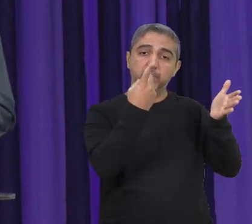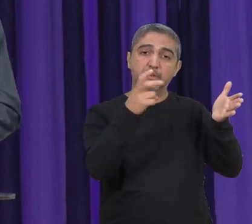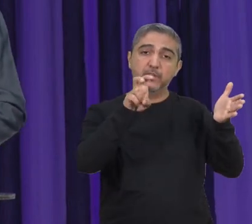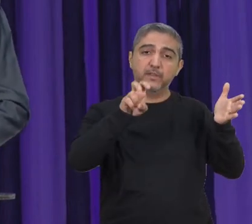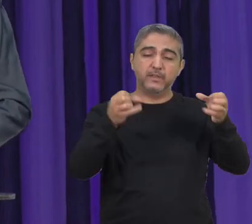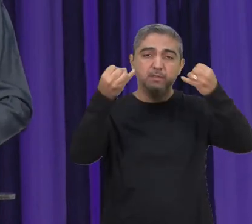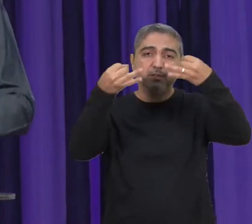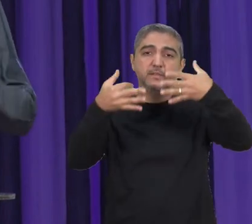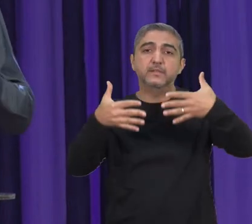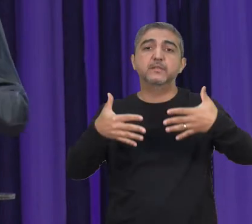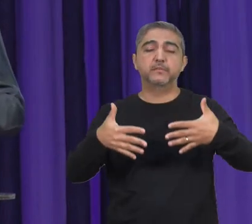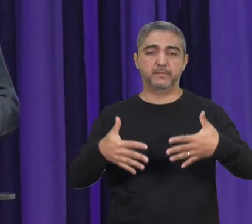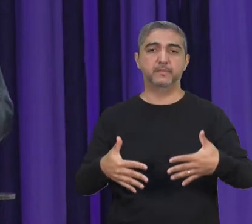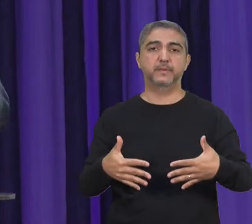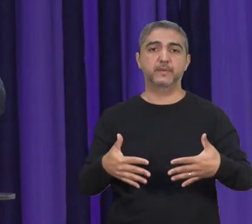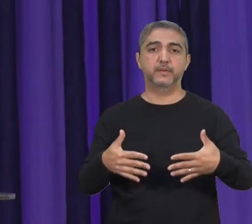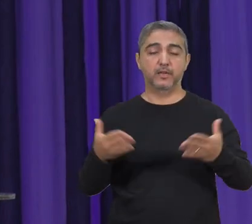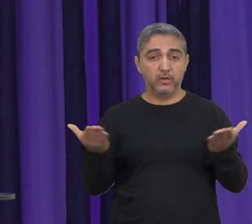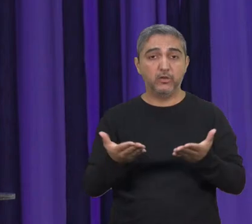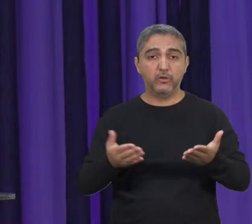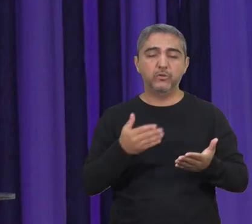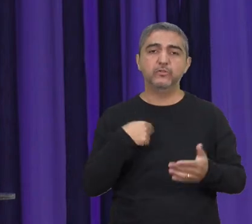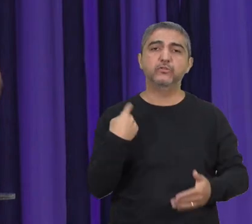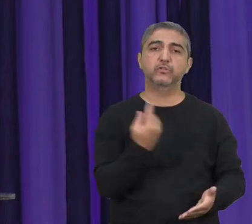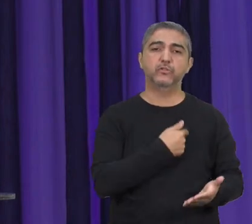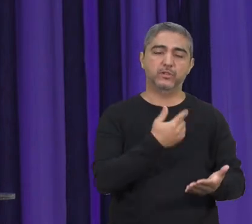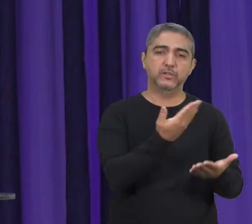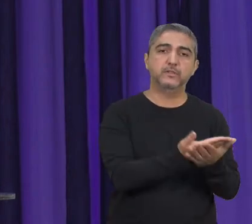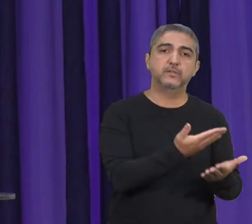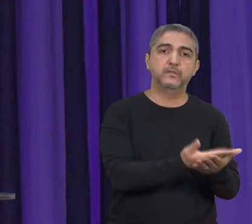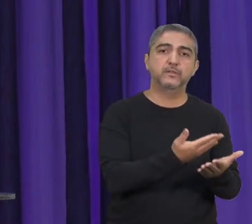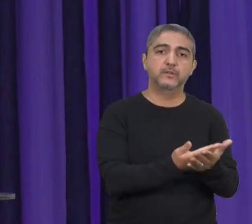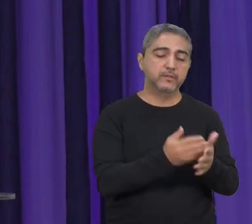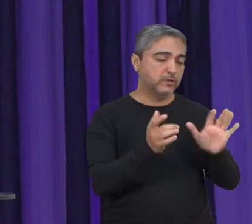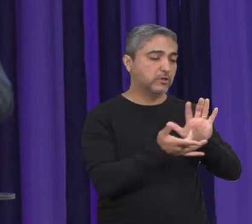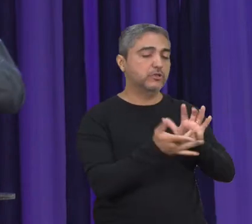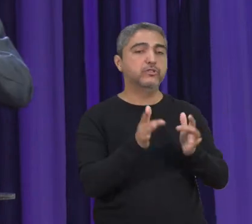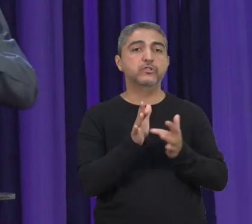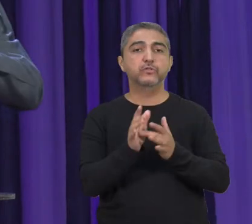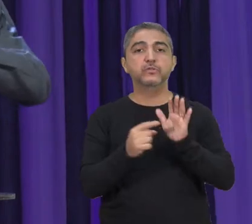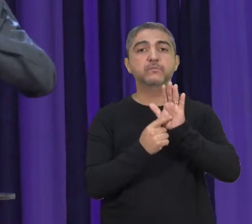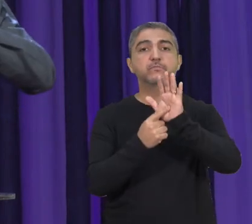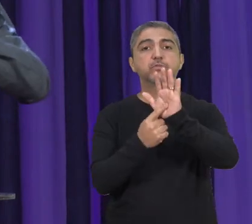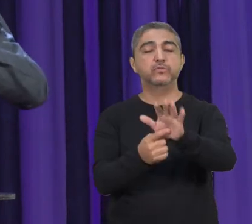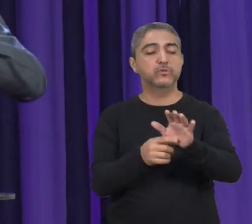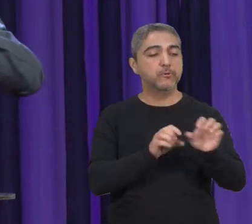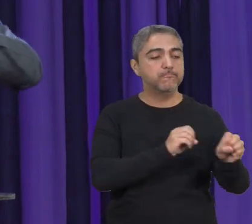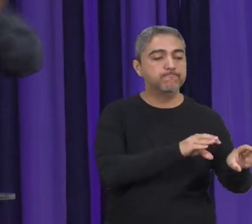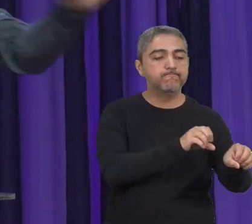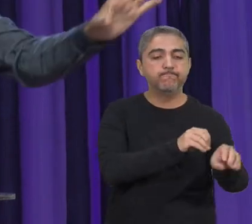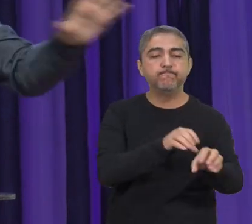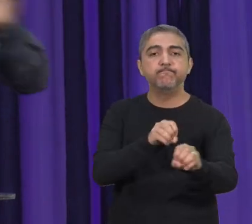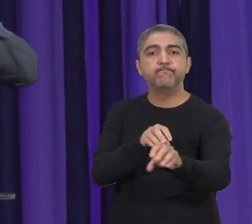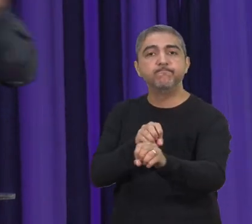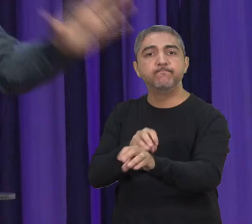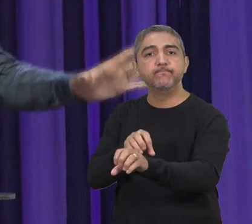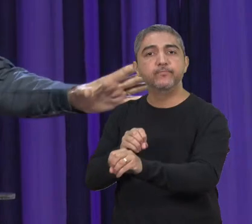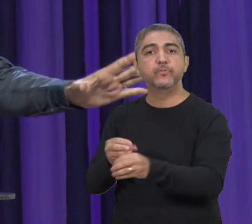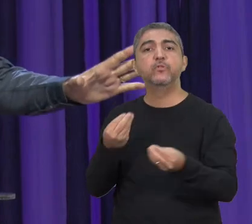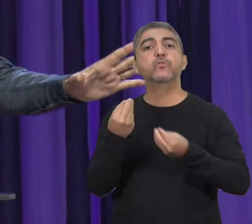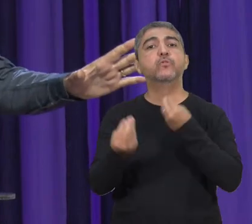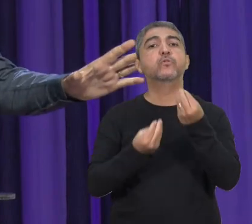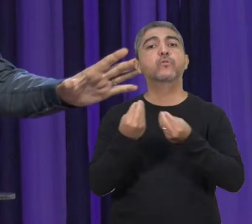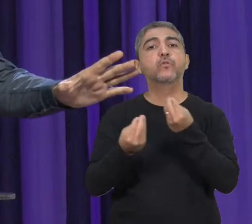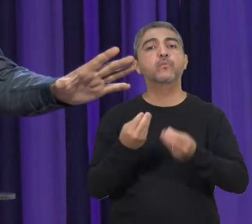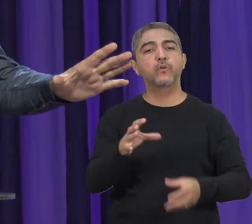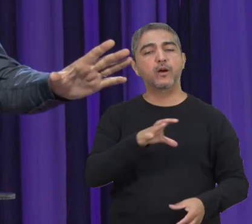pela manhã, é que Jesus instruiu ao amor mútuo. Na verdade, essa conversa toda foi sobre